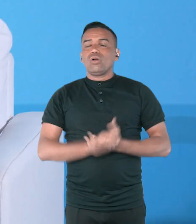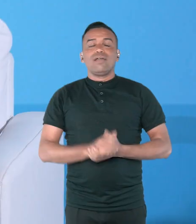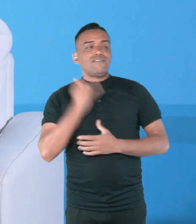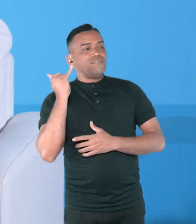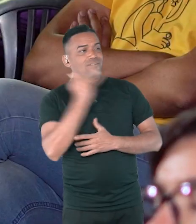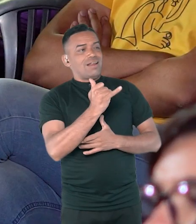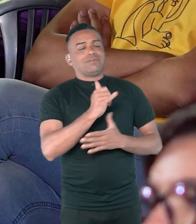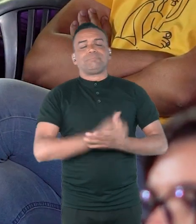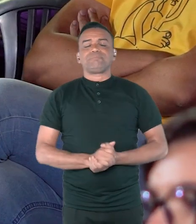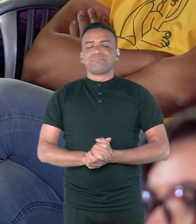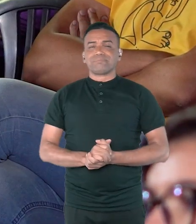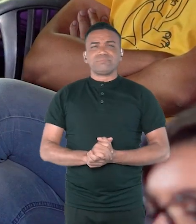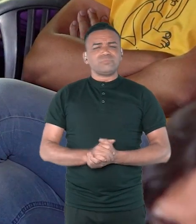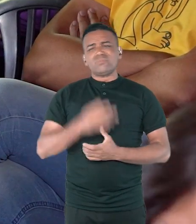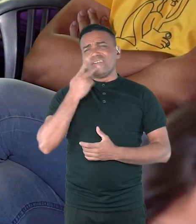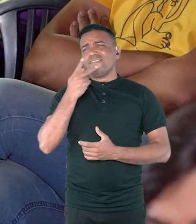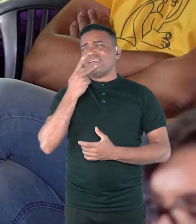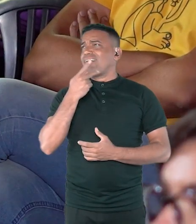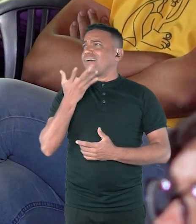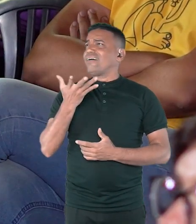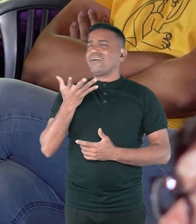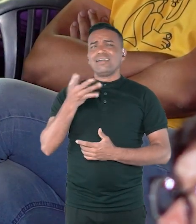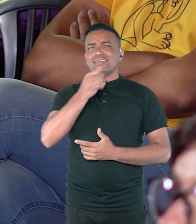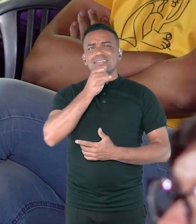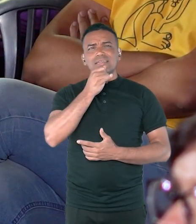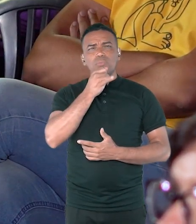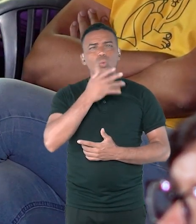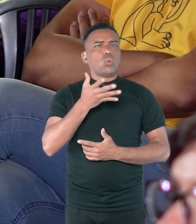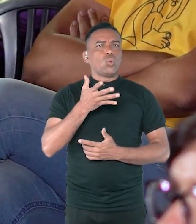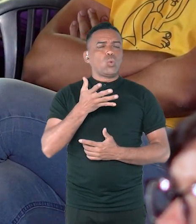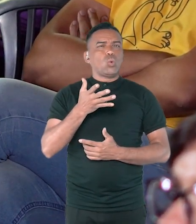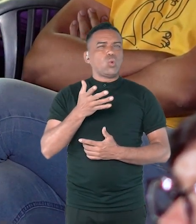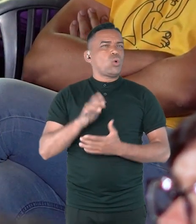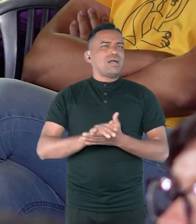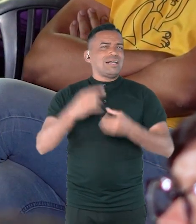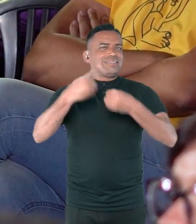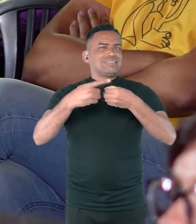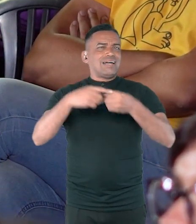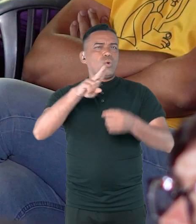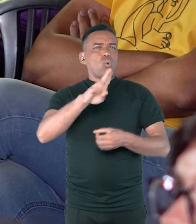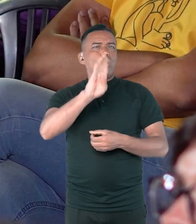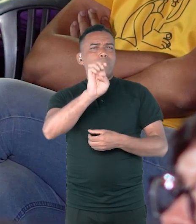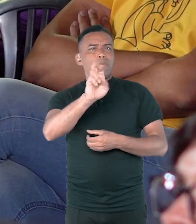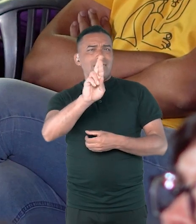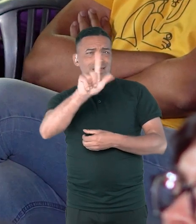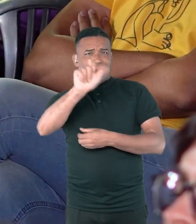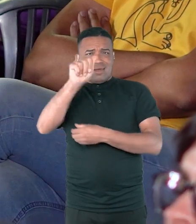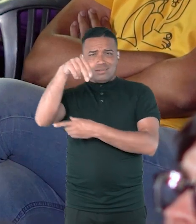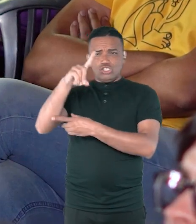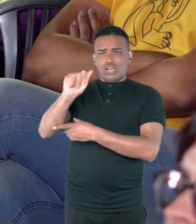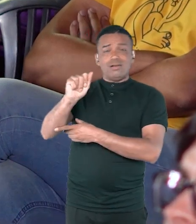ele falava assim... O público acompanha o papo. Um cara de Uberlândia, ele. E ele